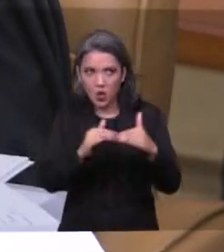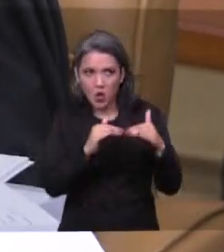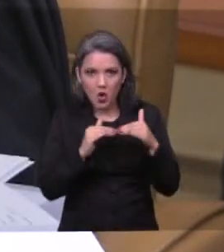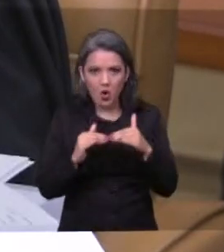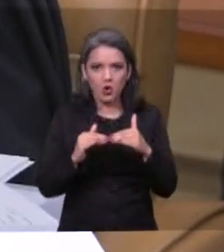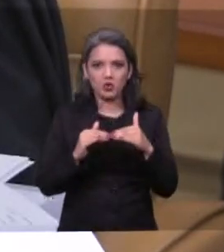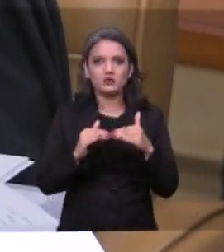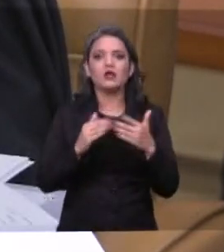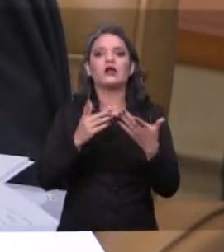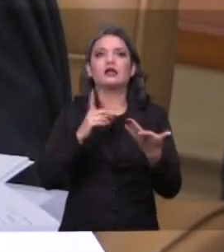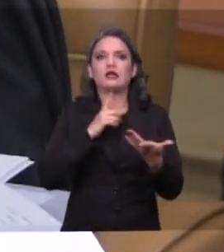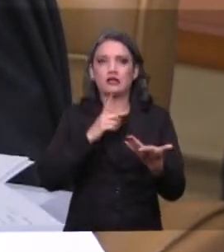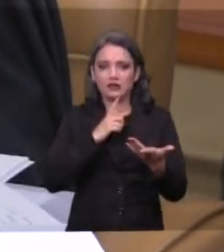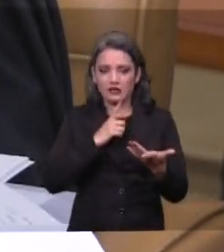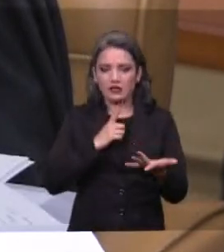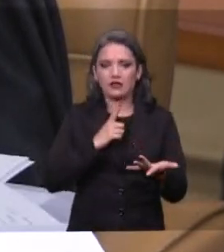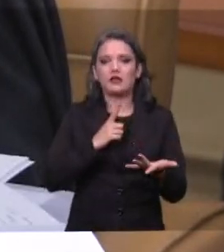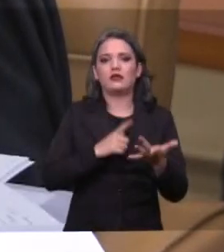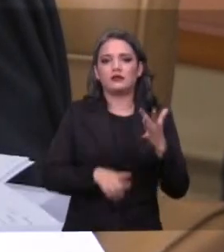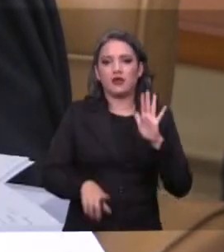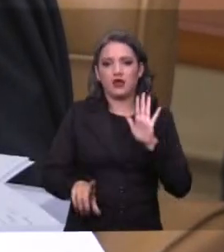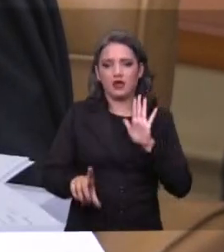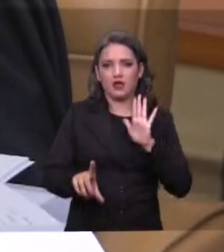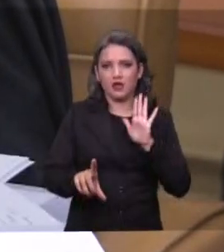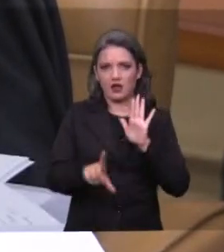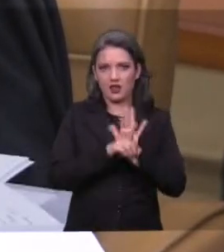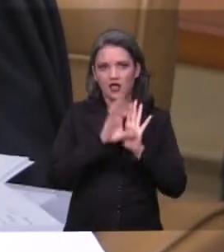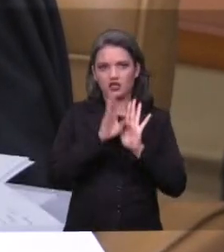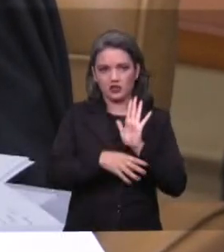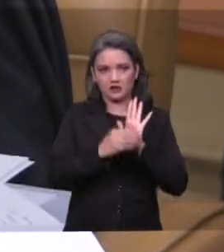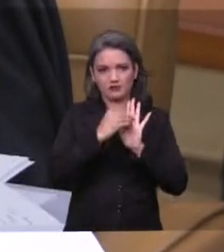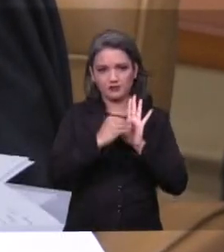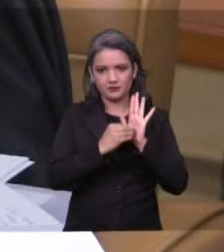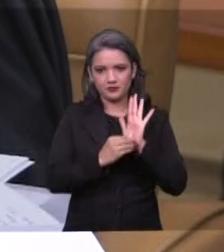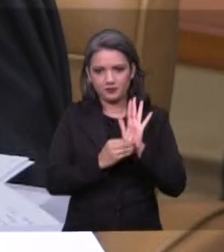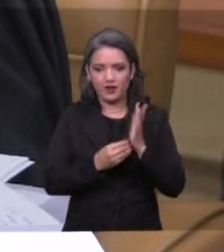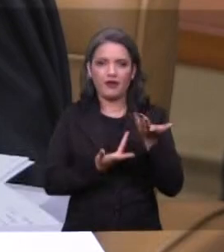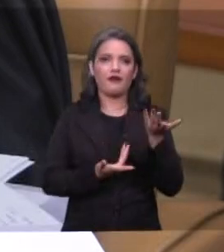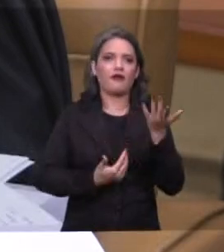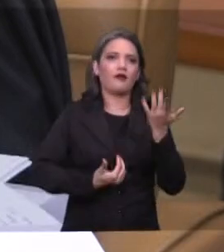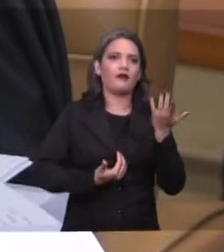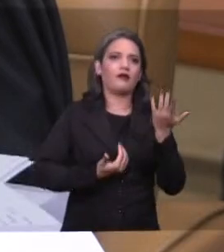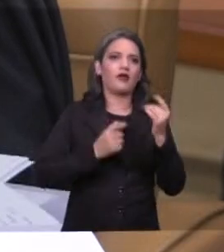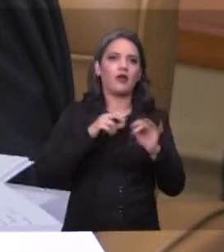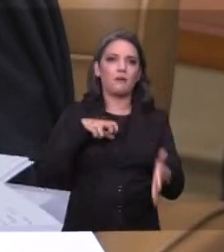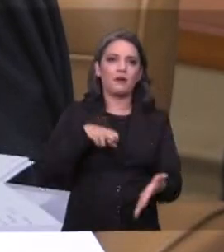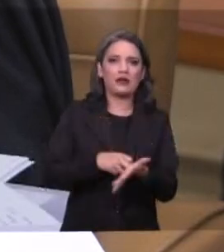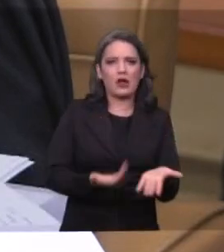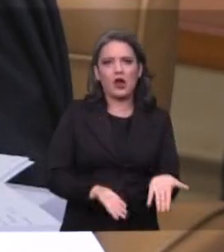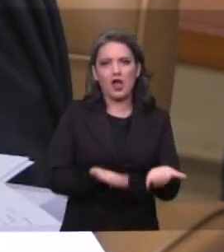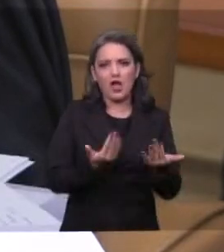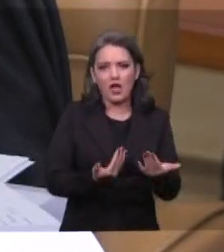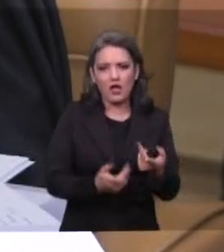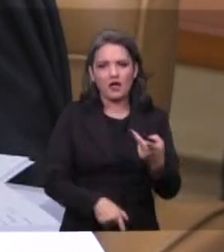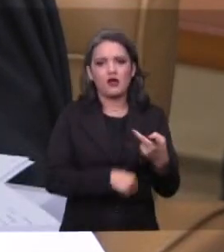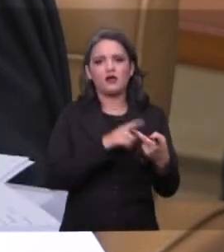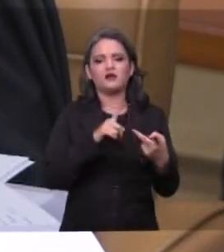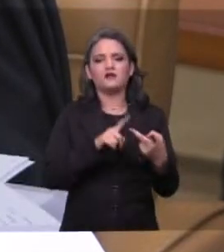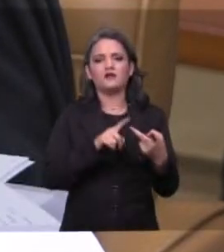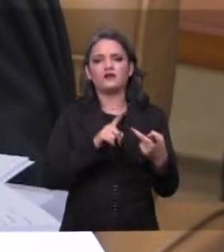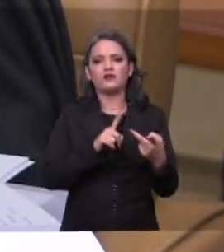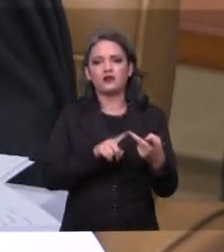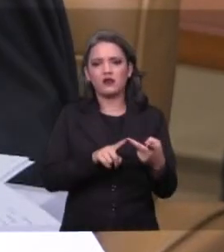processos, além do que a lei já prevê, as infrações penais de menor potencial ofensivo, os processos de